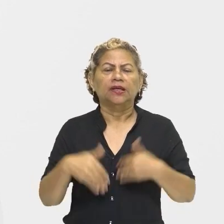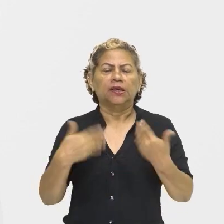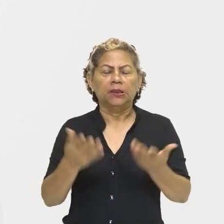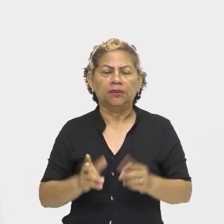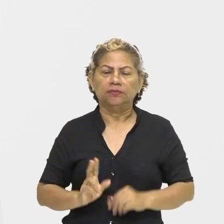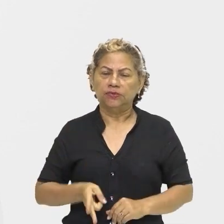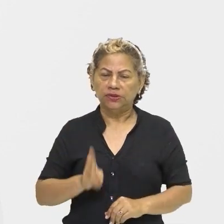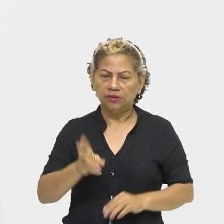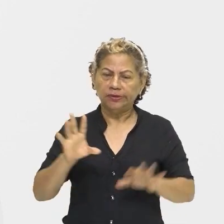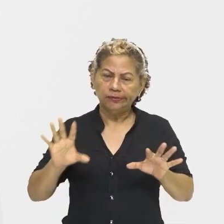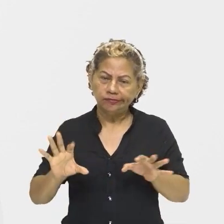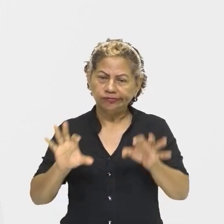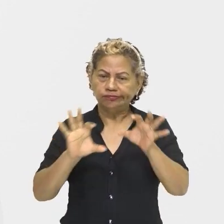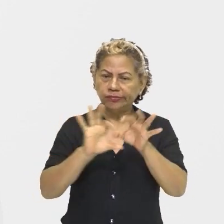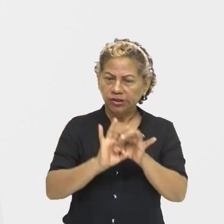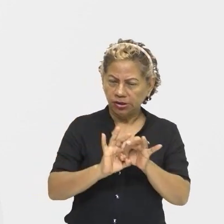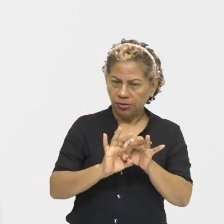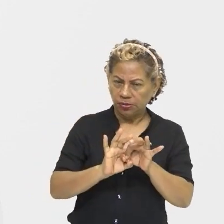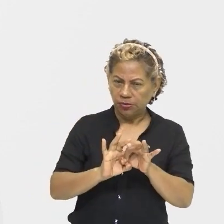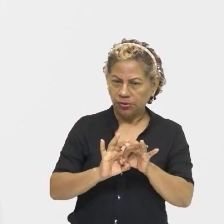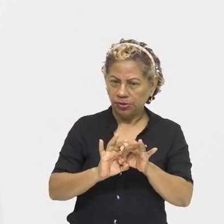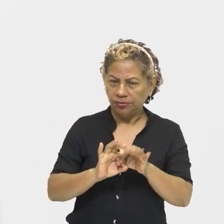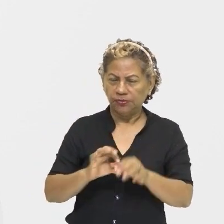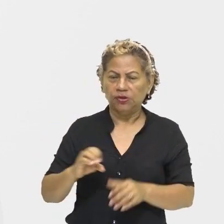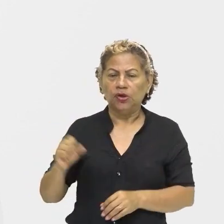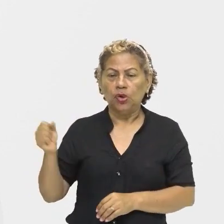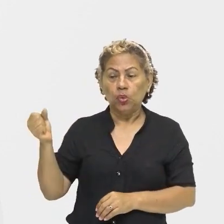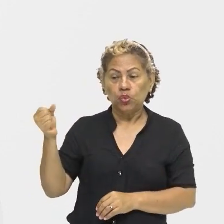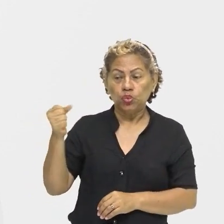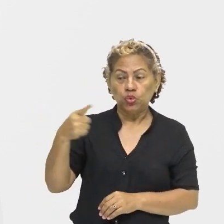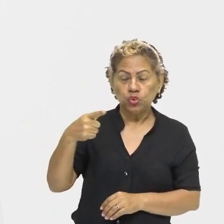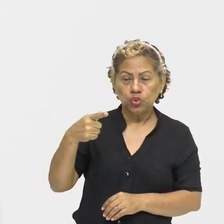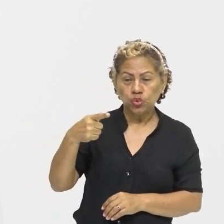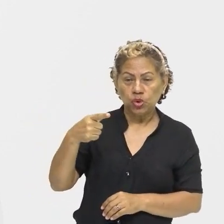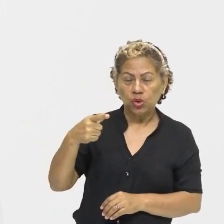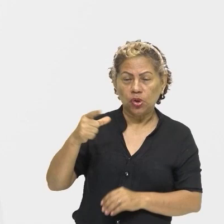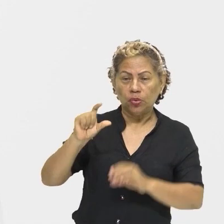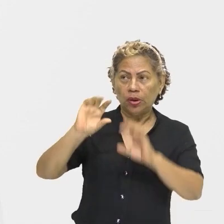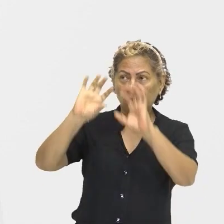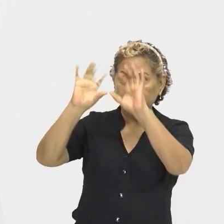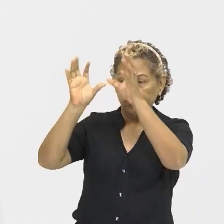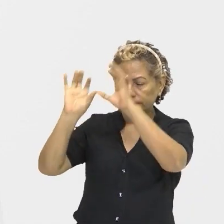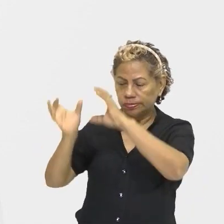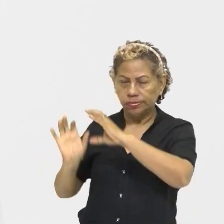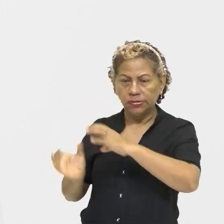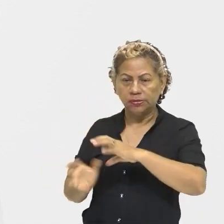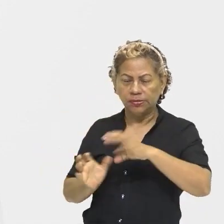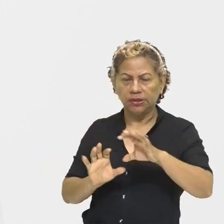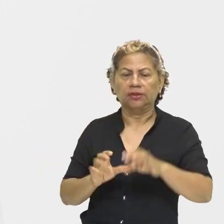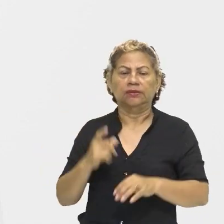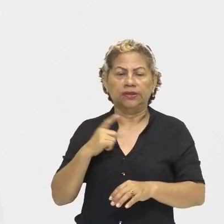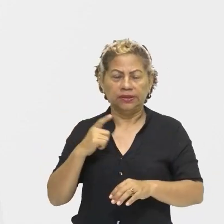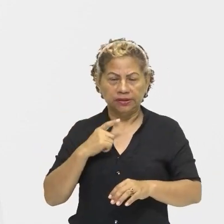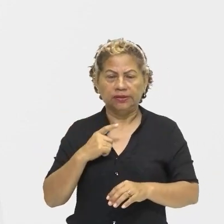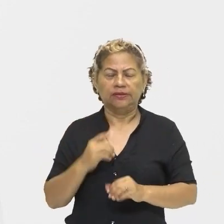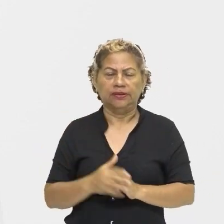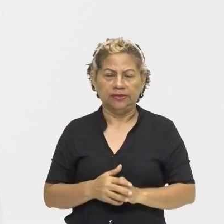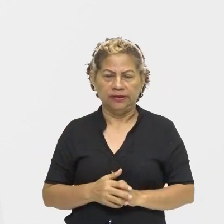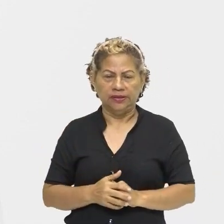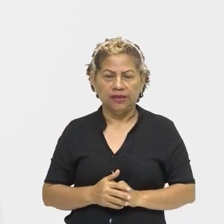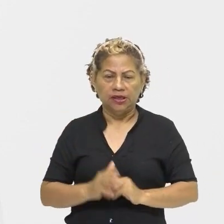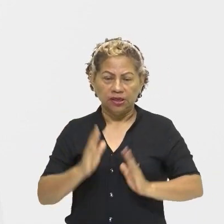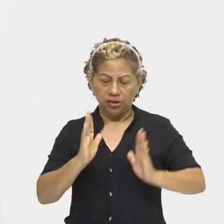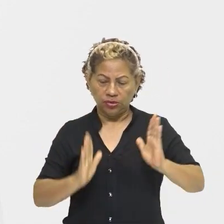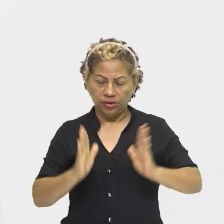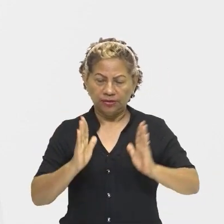um planeta descreve áreas iguais em intervalos de tempo